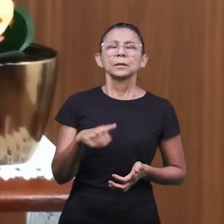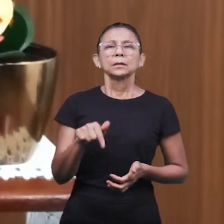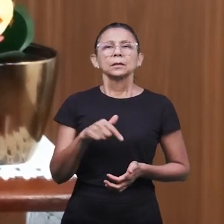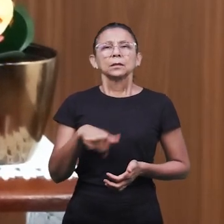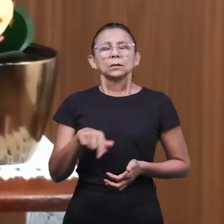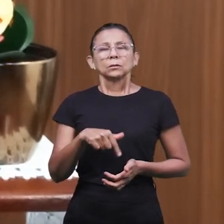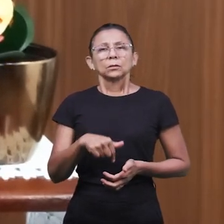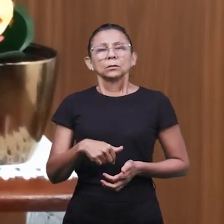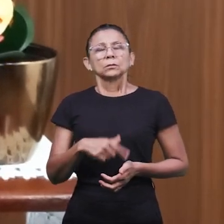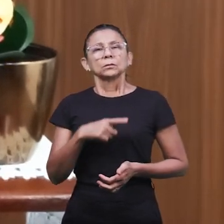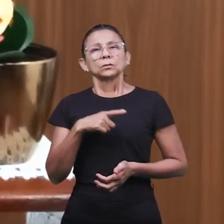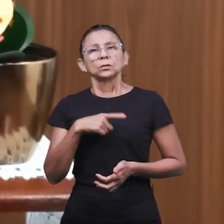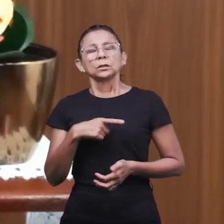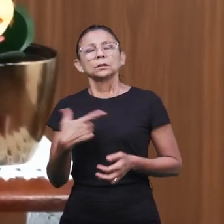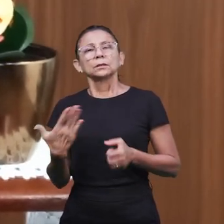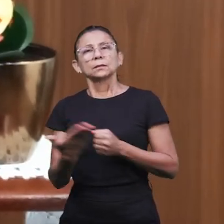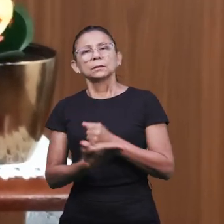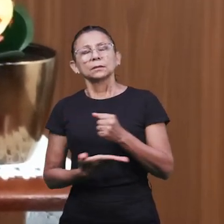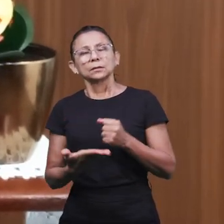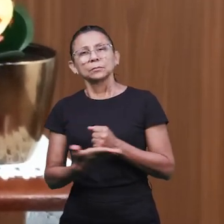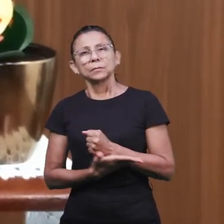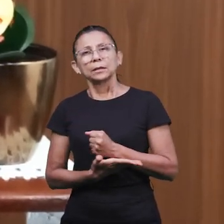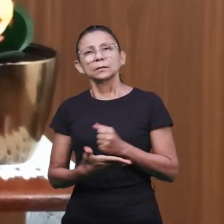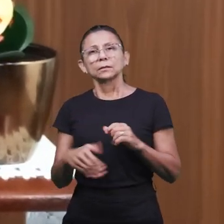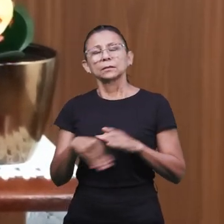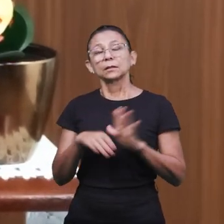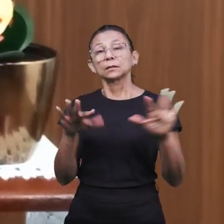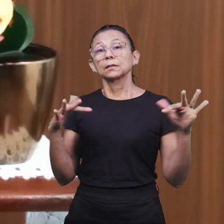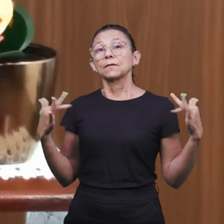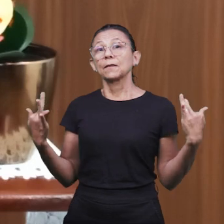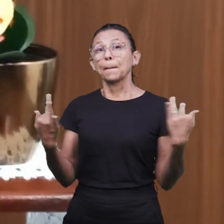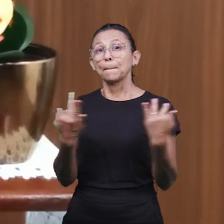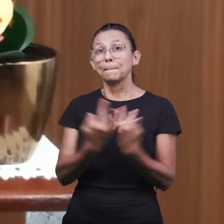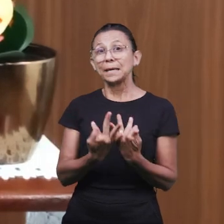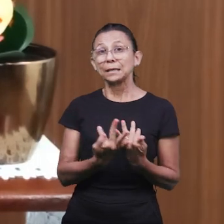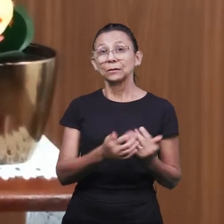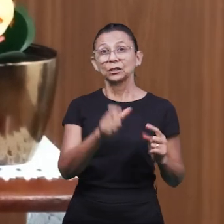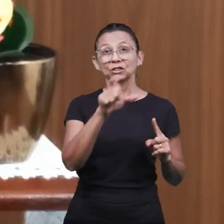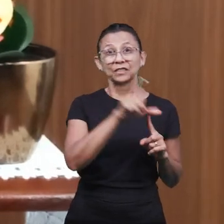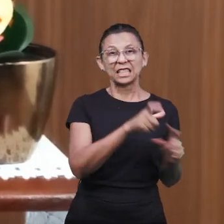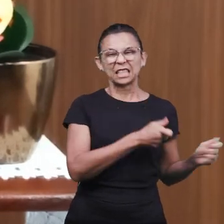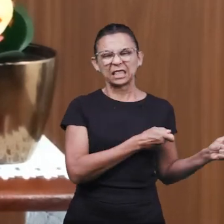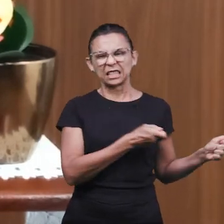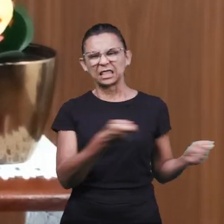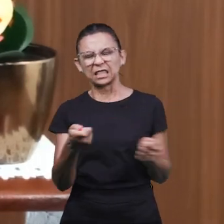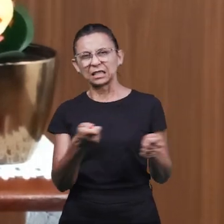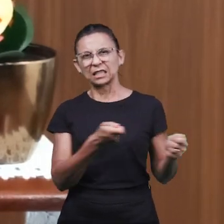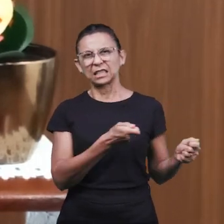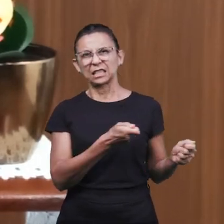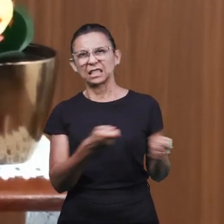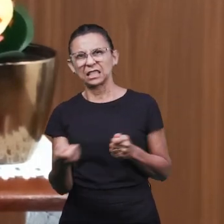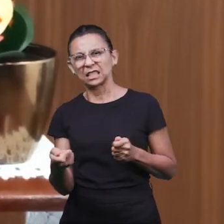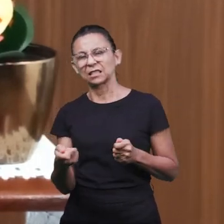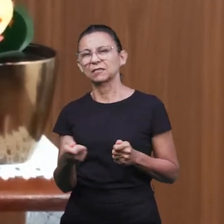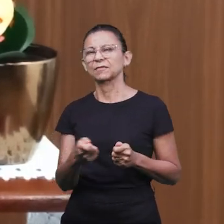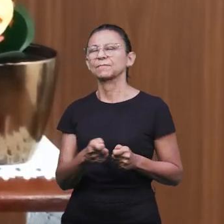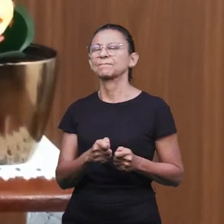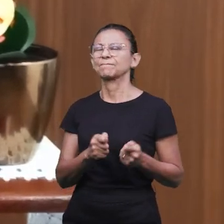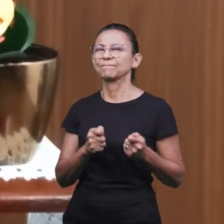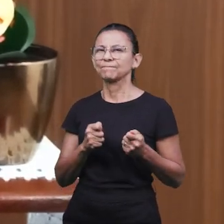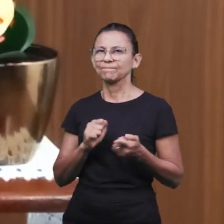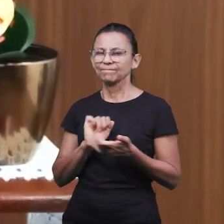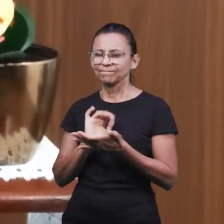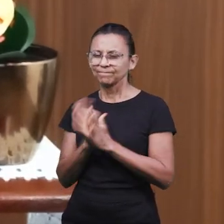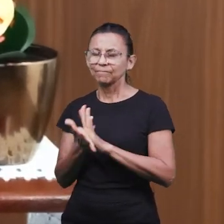homem, estão sendo duramente atacados. A sociedade vive isto.